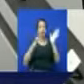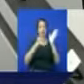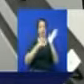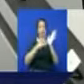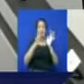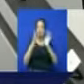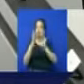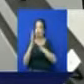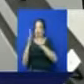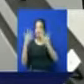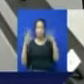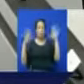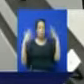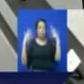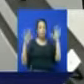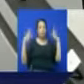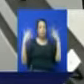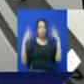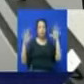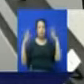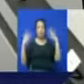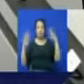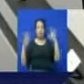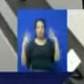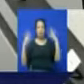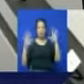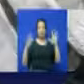Celebrai a Cristo,